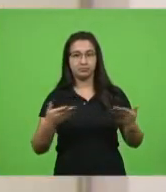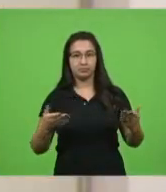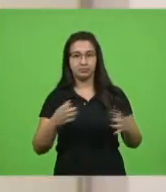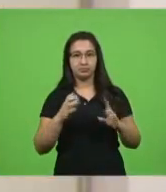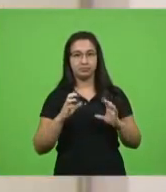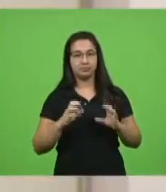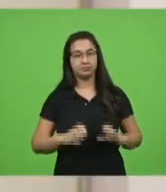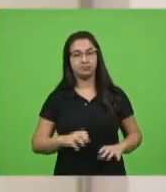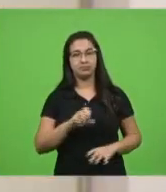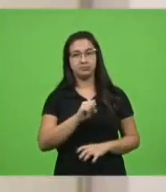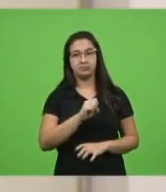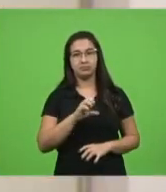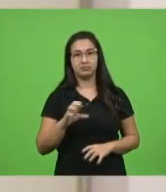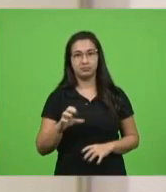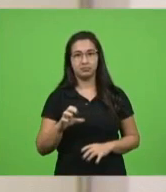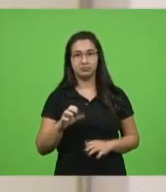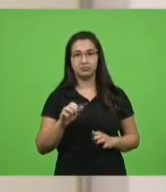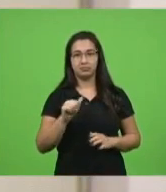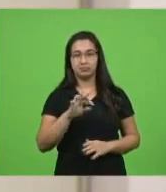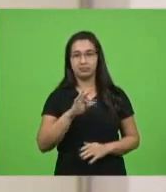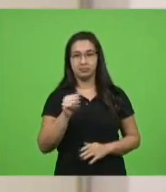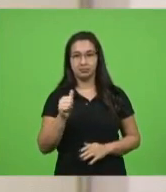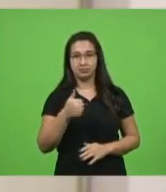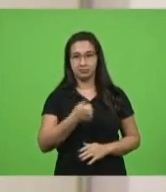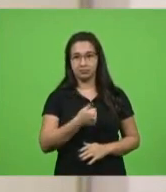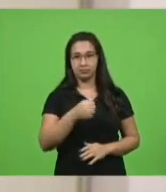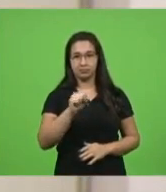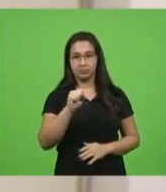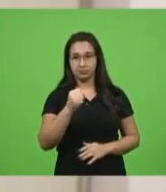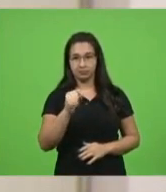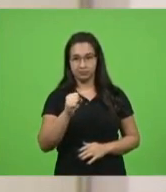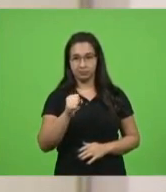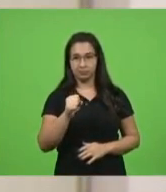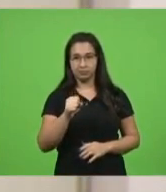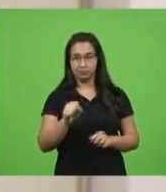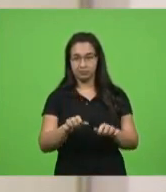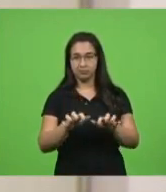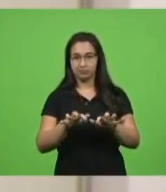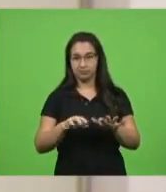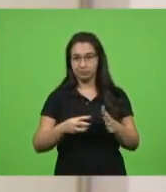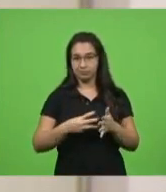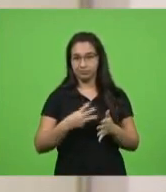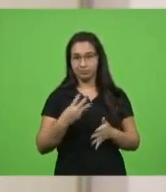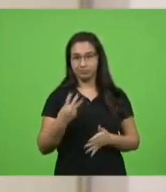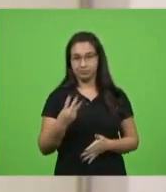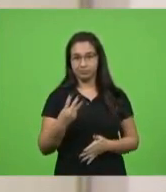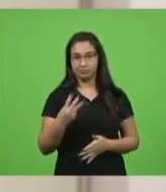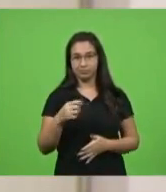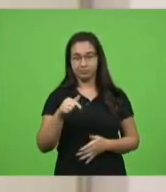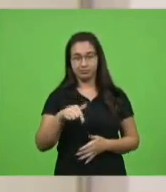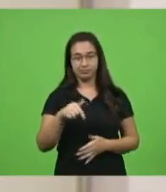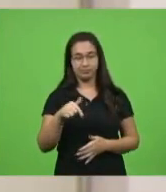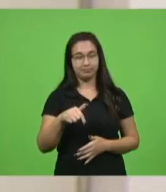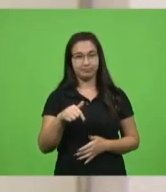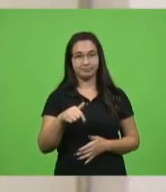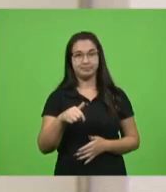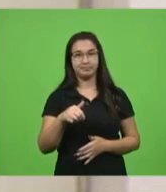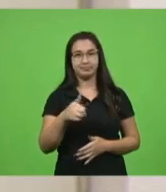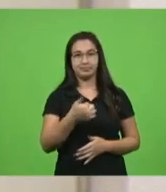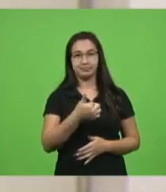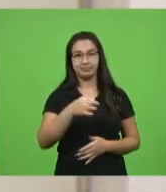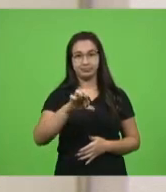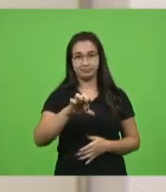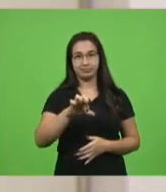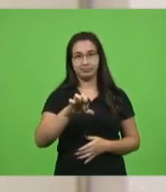Ata da 18ª Sessão Ordinária da 3ª Sessão Legislativa da 19ª Legislatura da